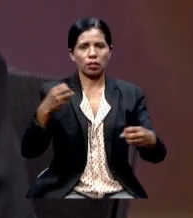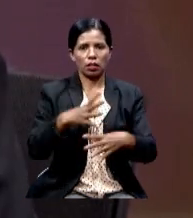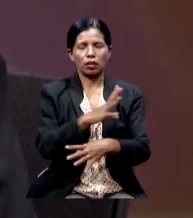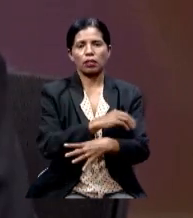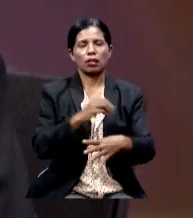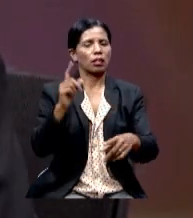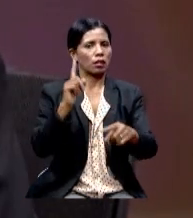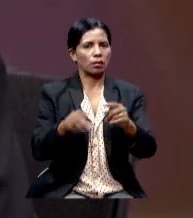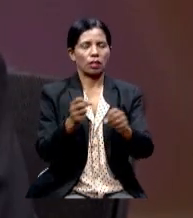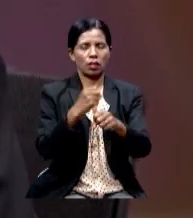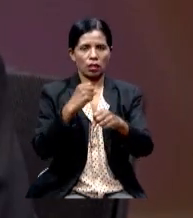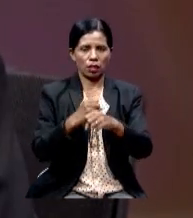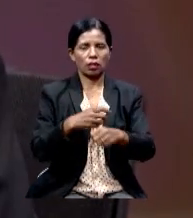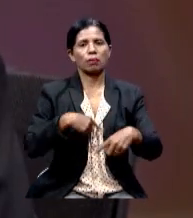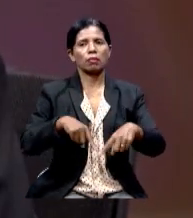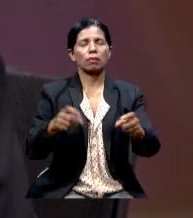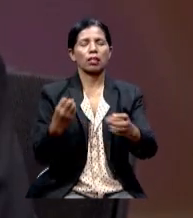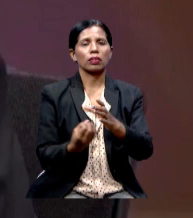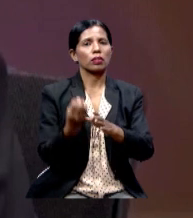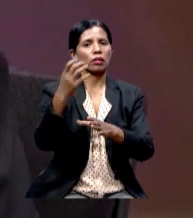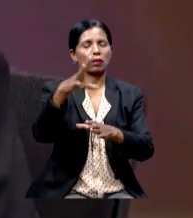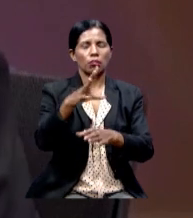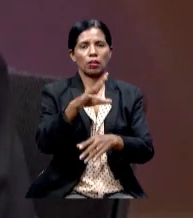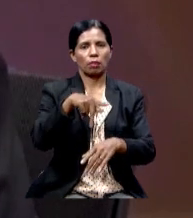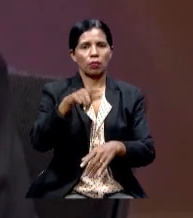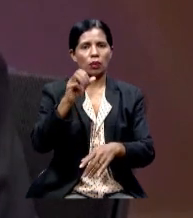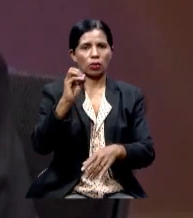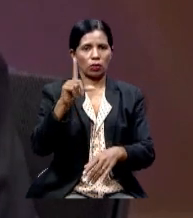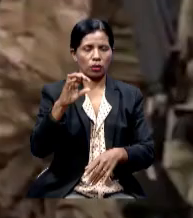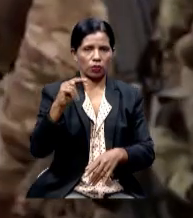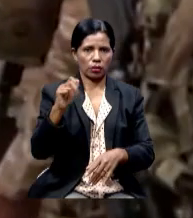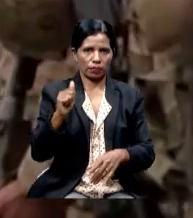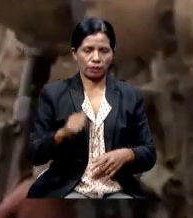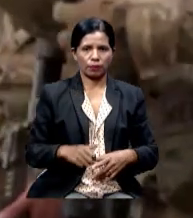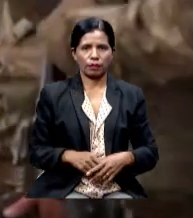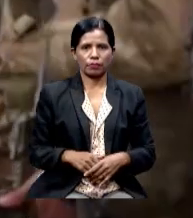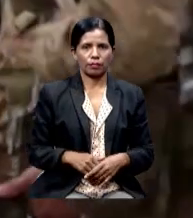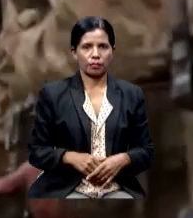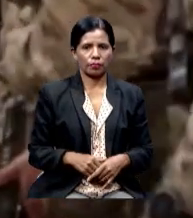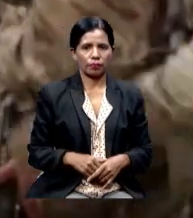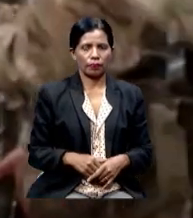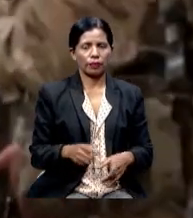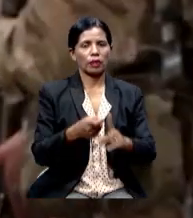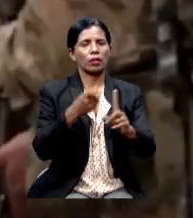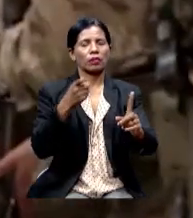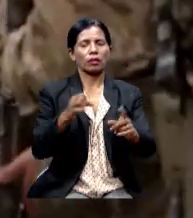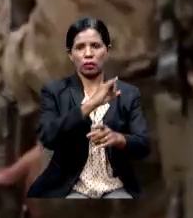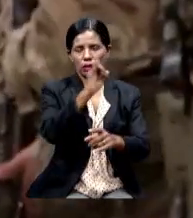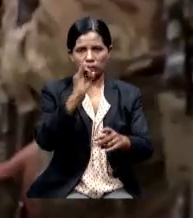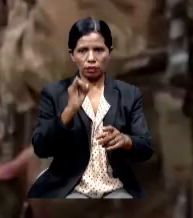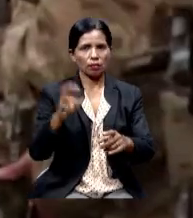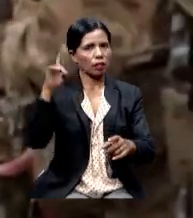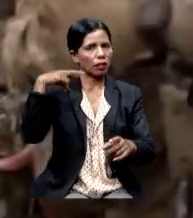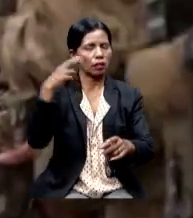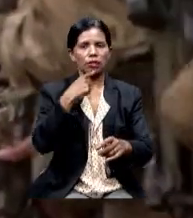agresor la bela halo ataka ba Polonia. Ba agresor nie poważył się na zaatakowanie Polski. Lius entrevista e radio Polonia,